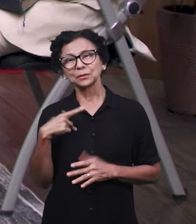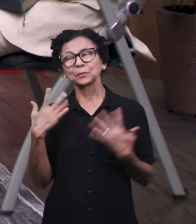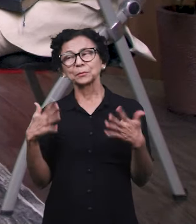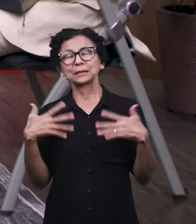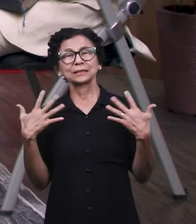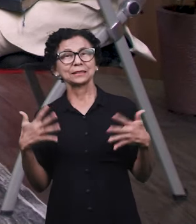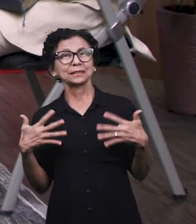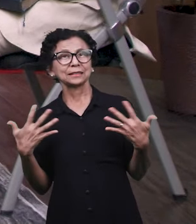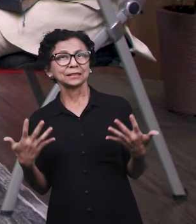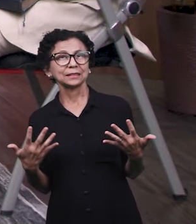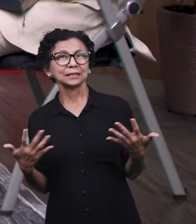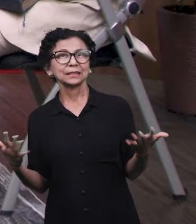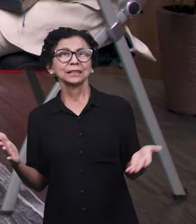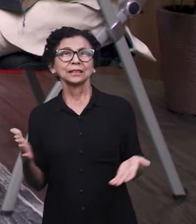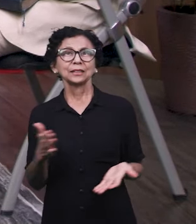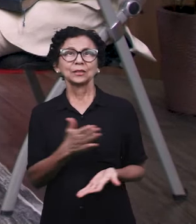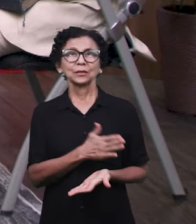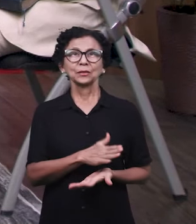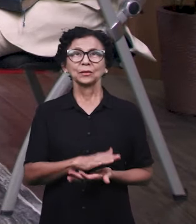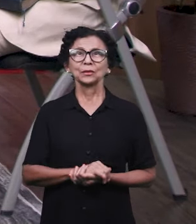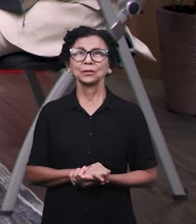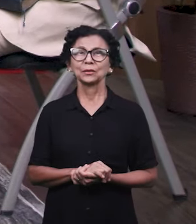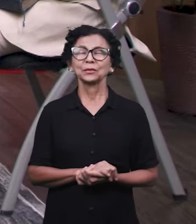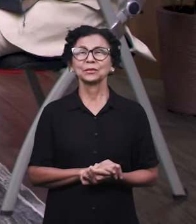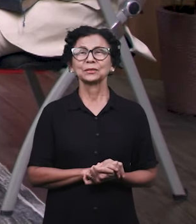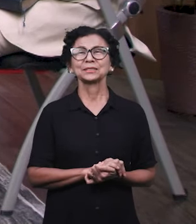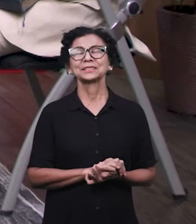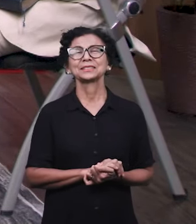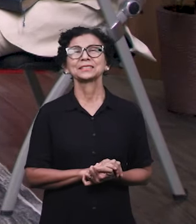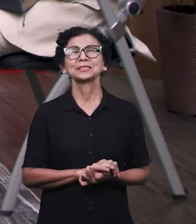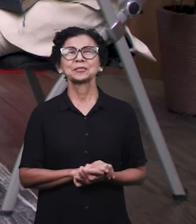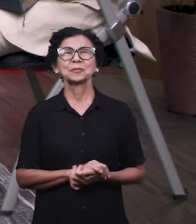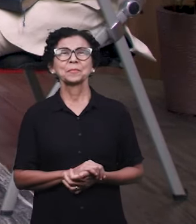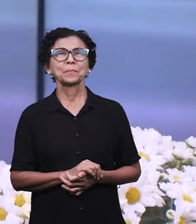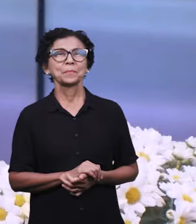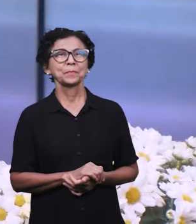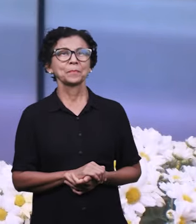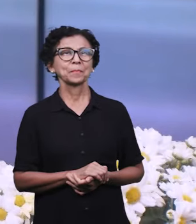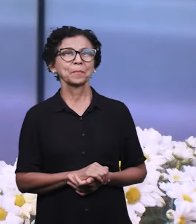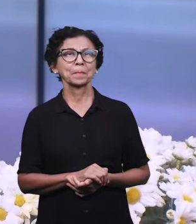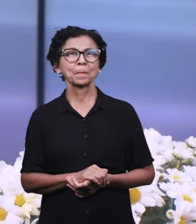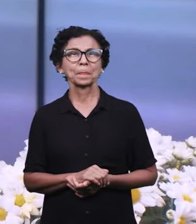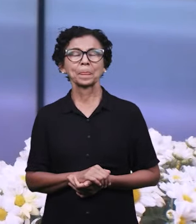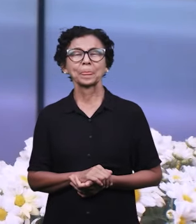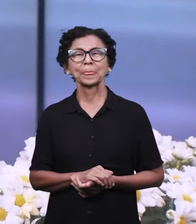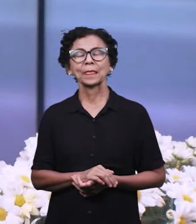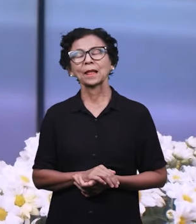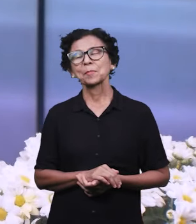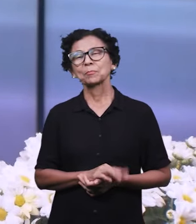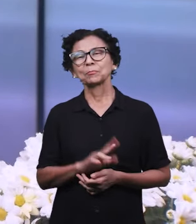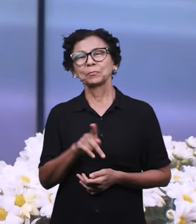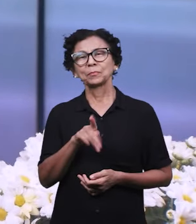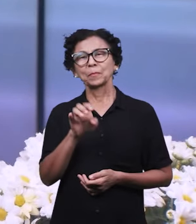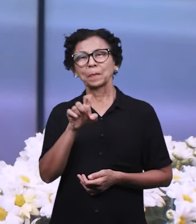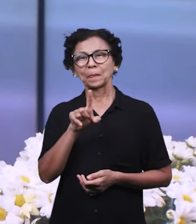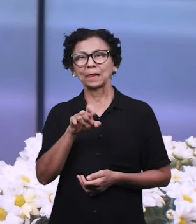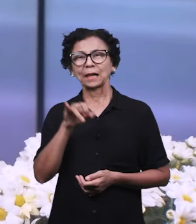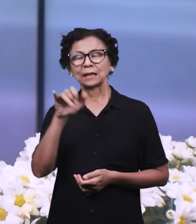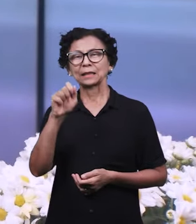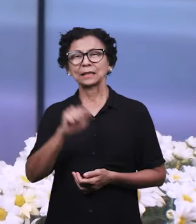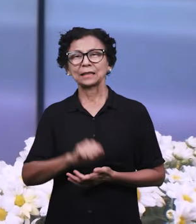educação física são os mais legais da escola. São. Mas na atualidade, os professores de robótica estão ganhando um